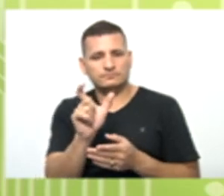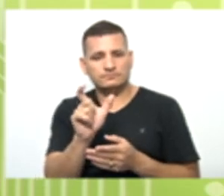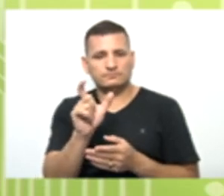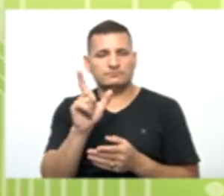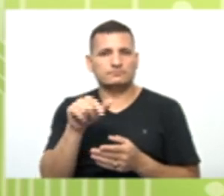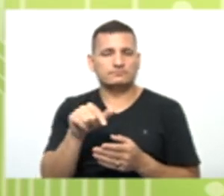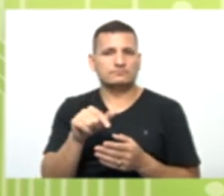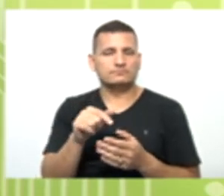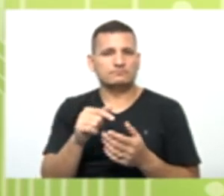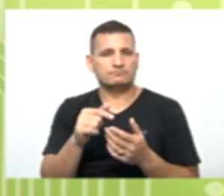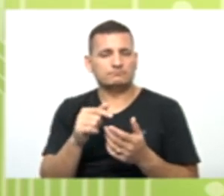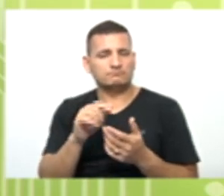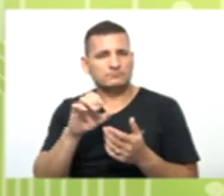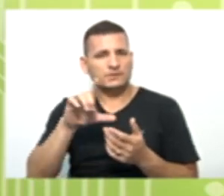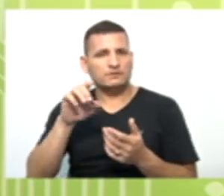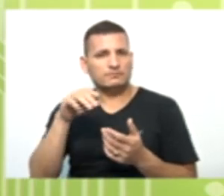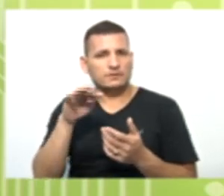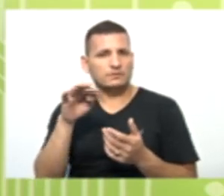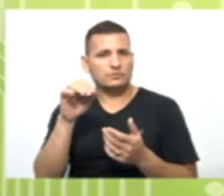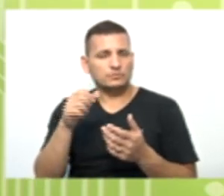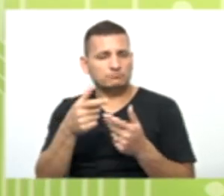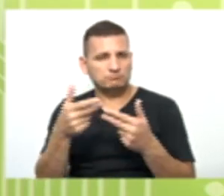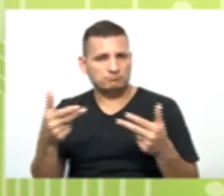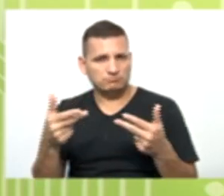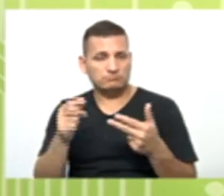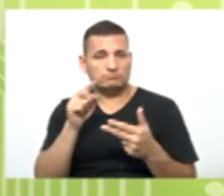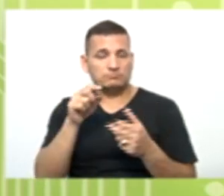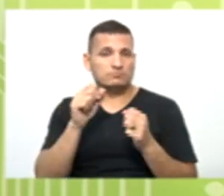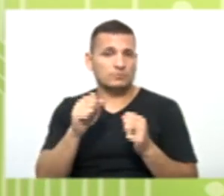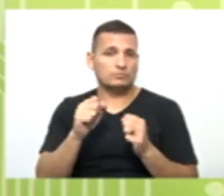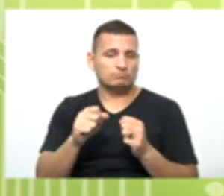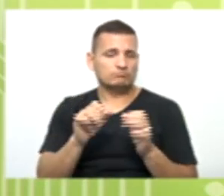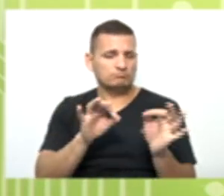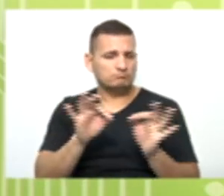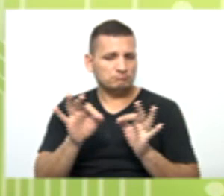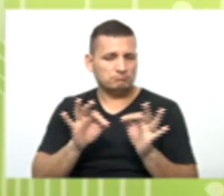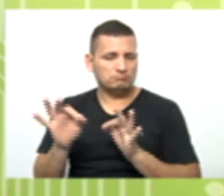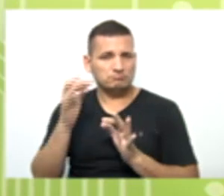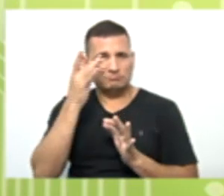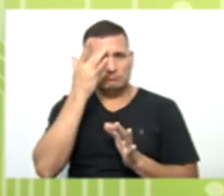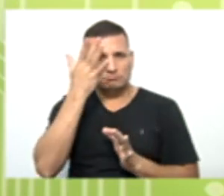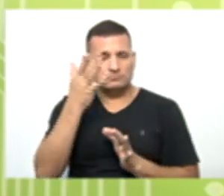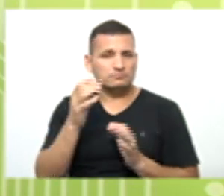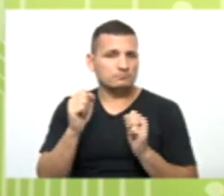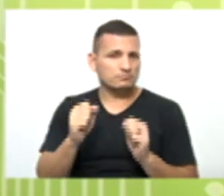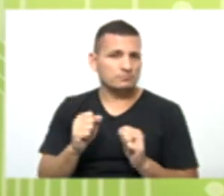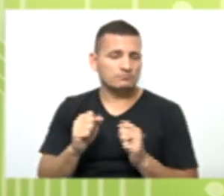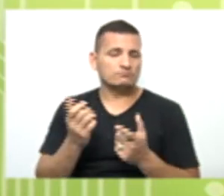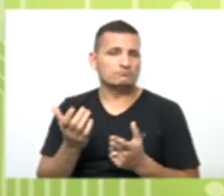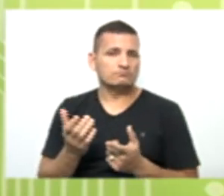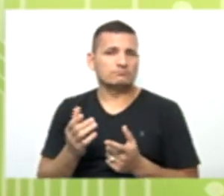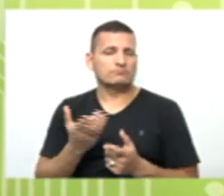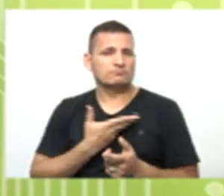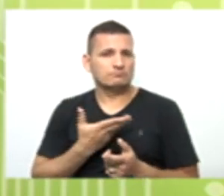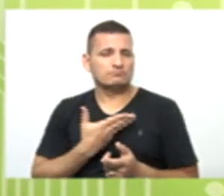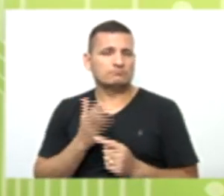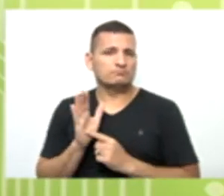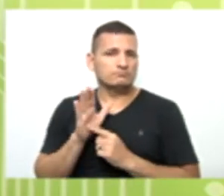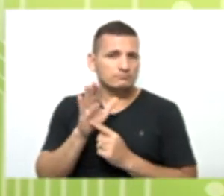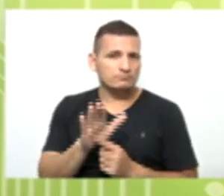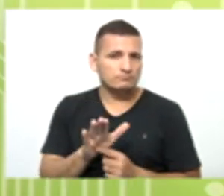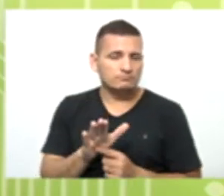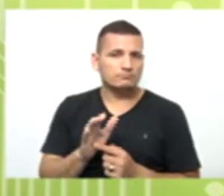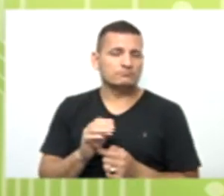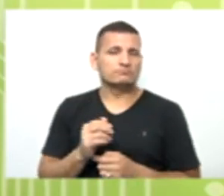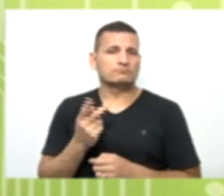itens que você pode desenvolver com muita facilidade, né, com a ajuda dos colegas, com a ajuda dos